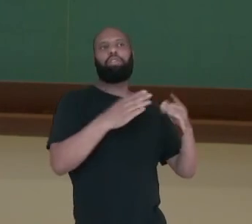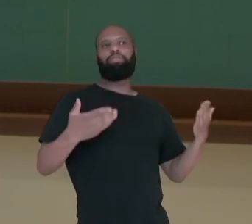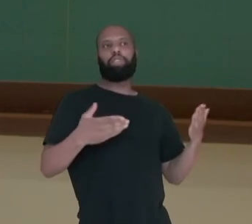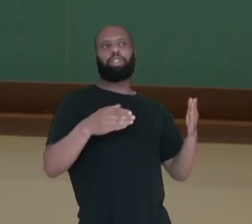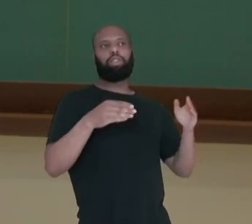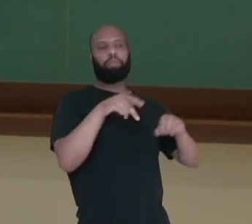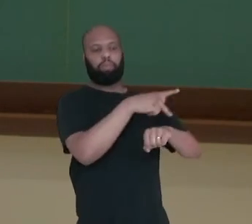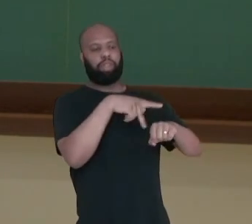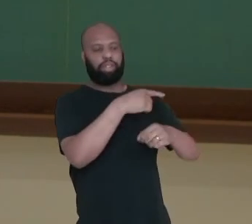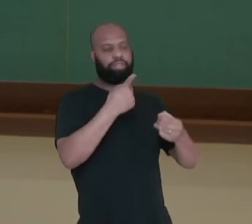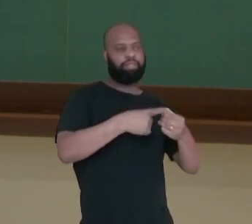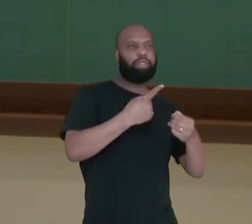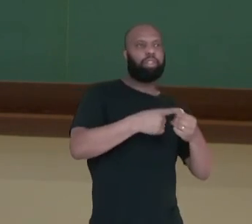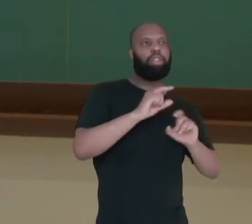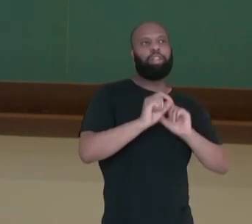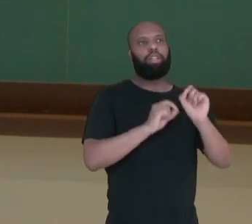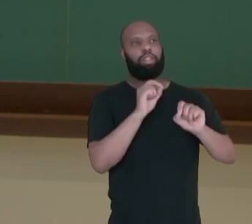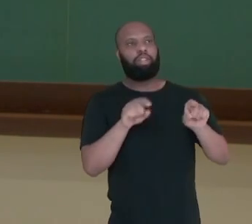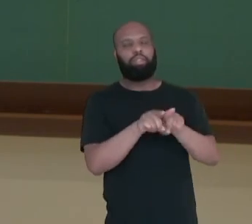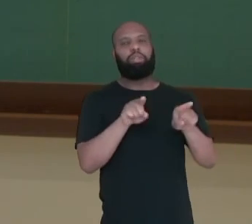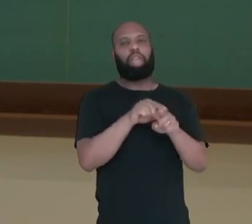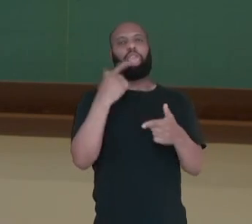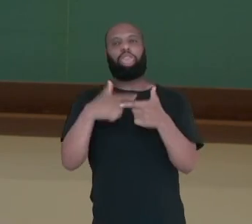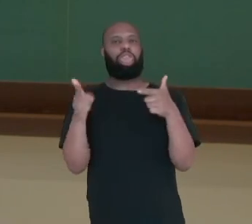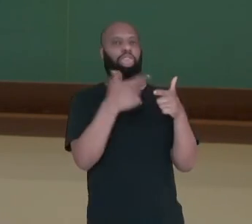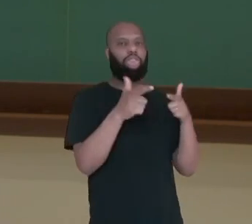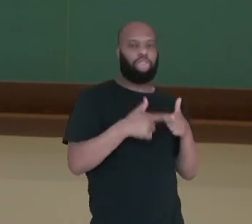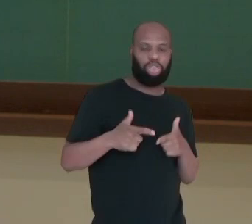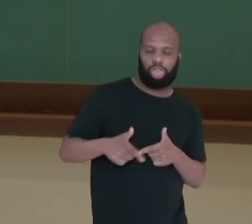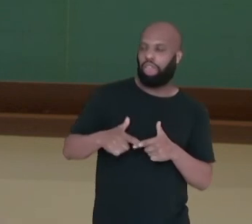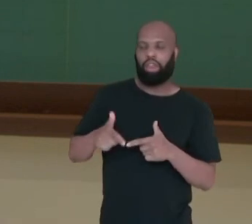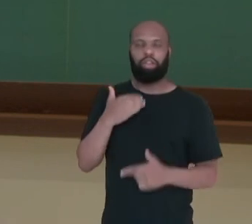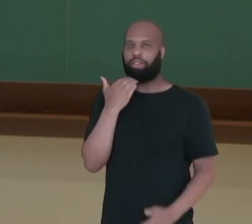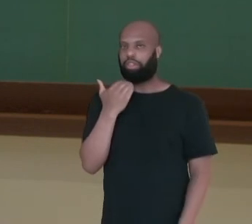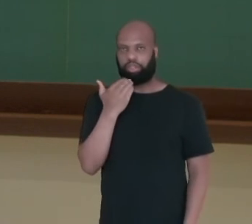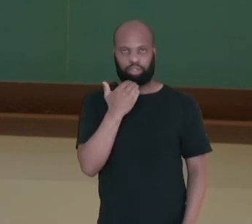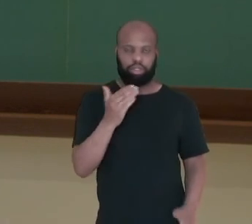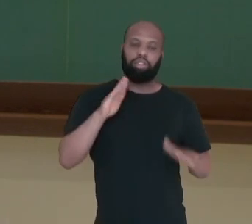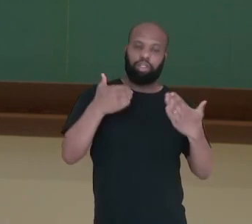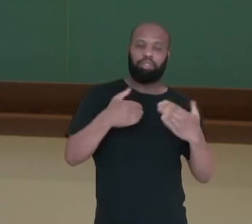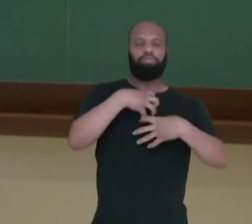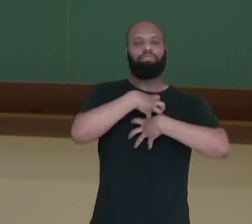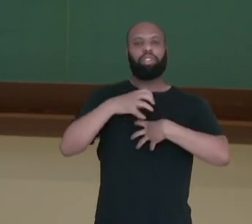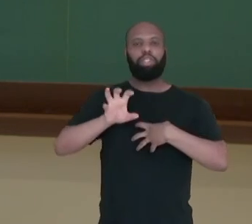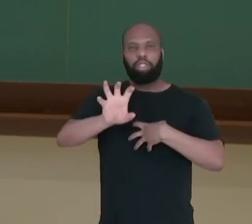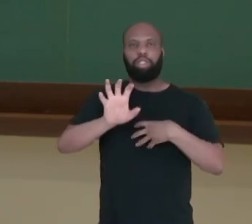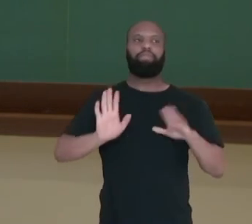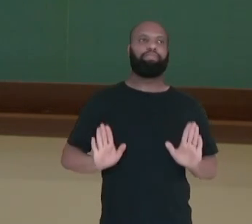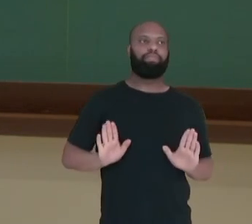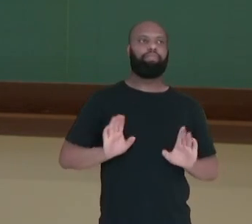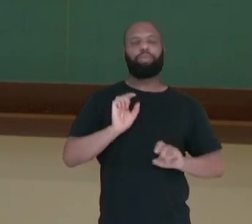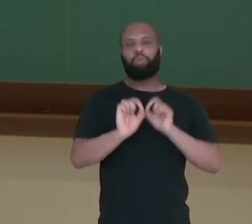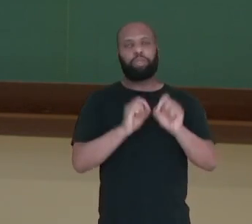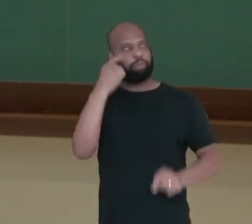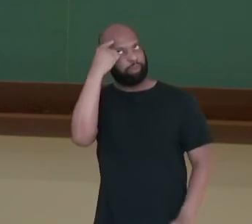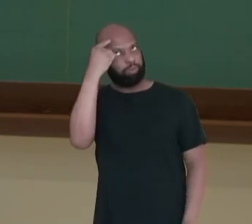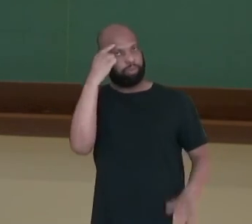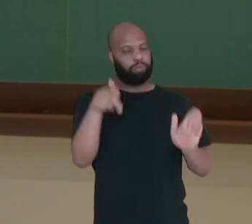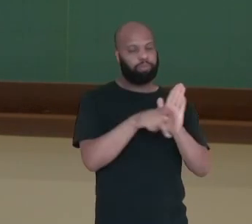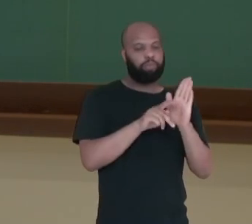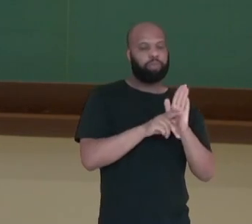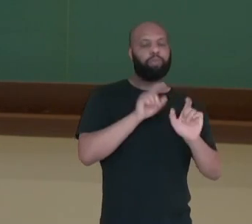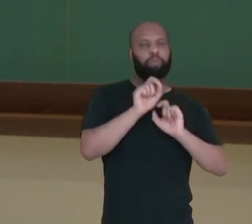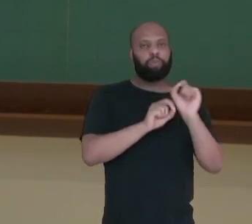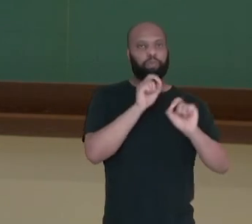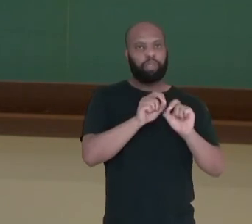o país, a cidade ali, né, num caos absoluto, não tem como. Então, essa ideia de